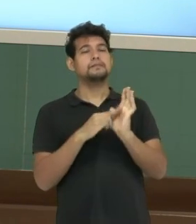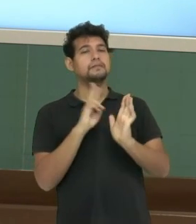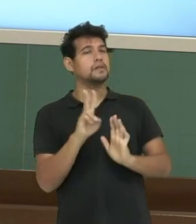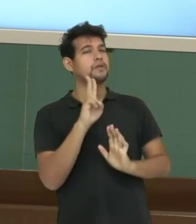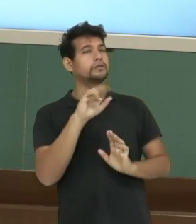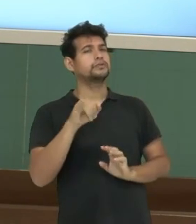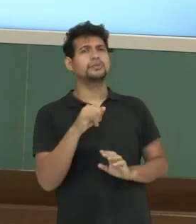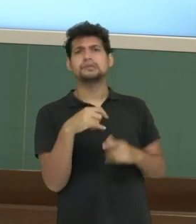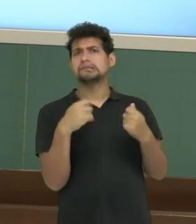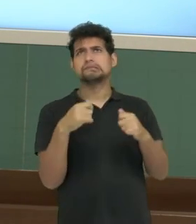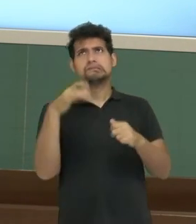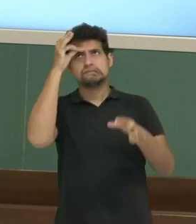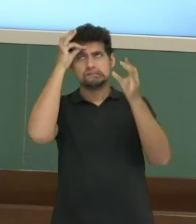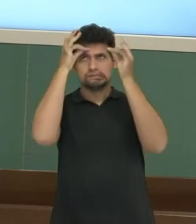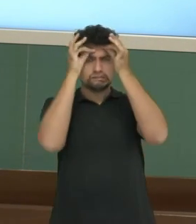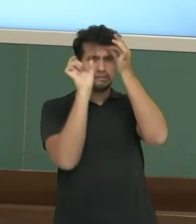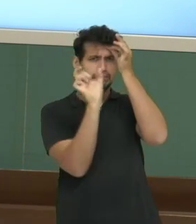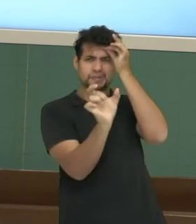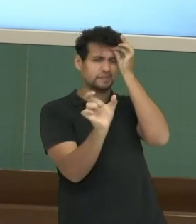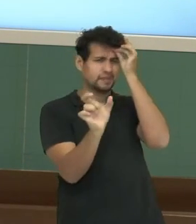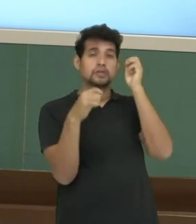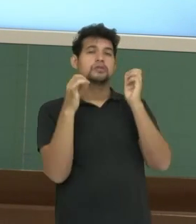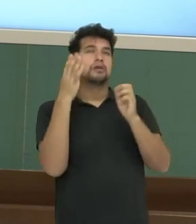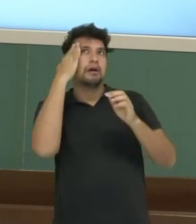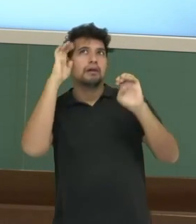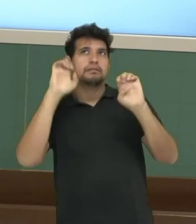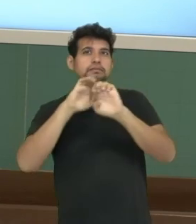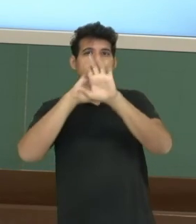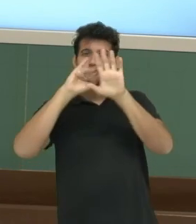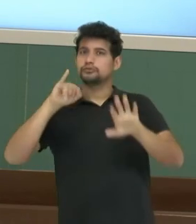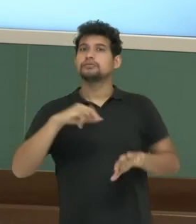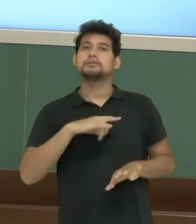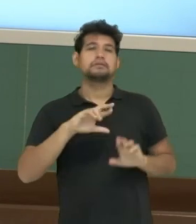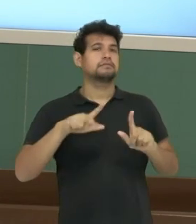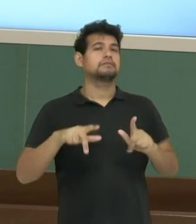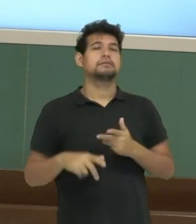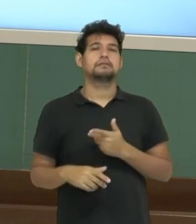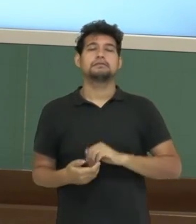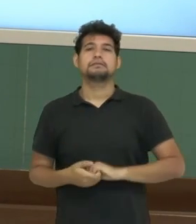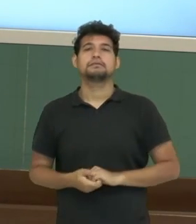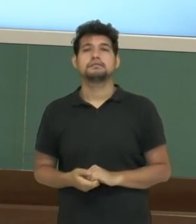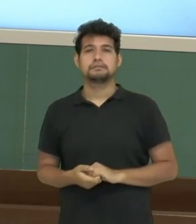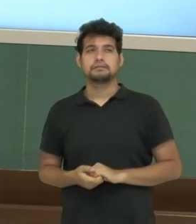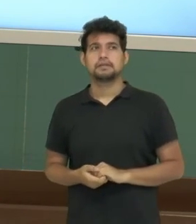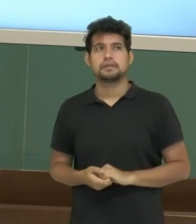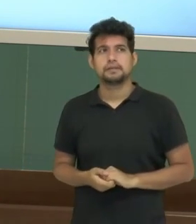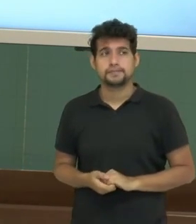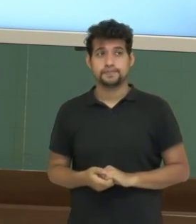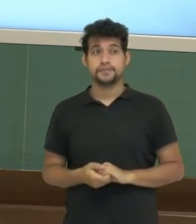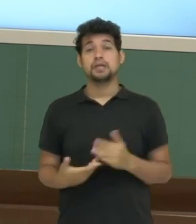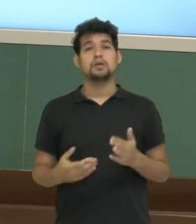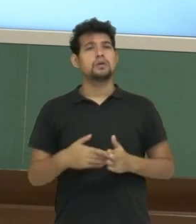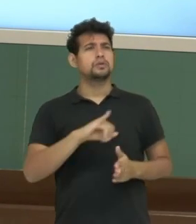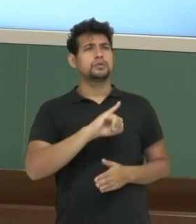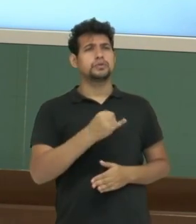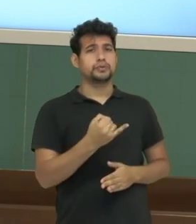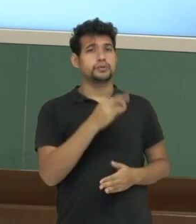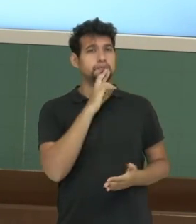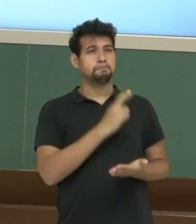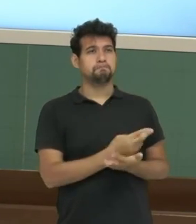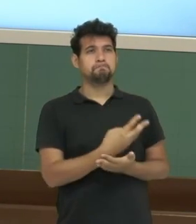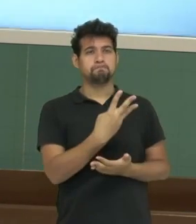do juro. Não precisa decorar a fórmula, é só entender que o juro é essa diferença, ok? Então, ó, o juro,